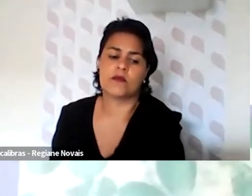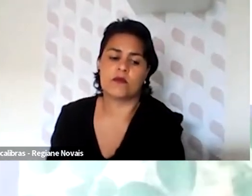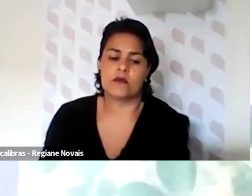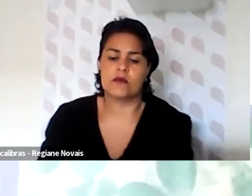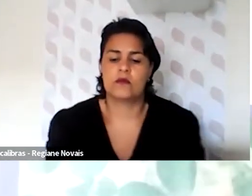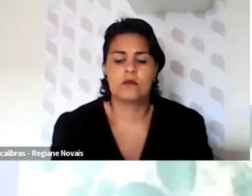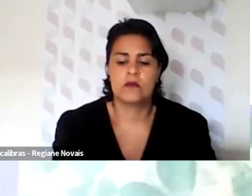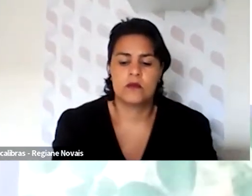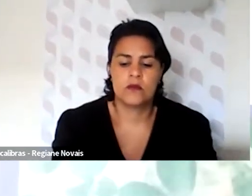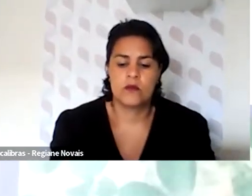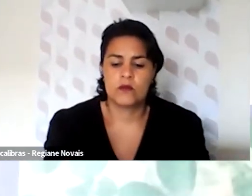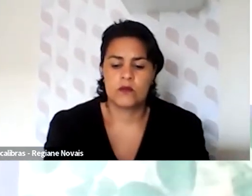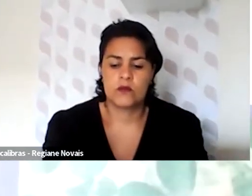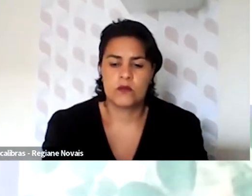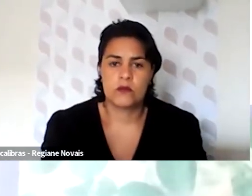Então,